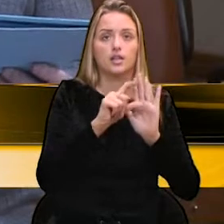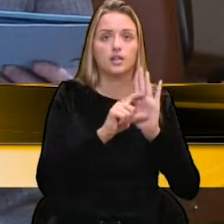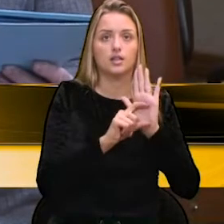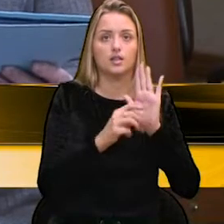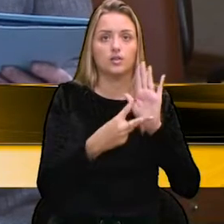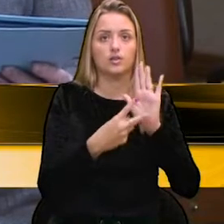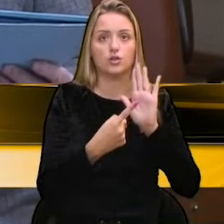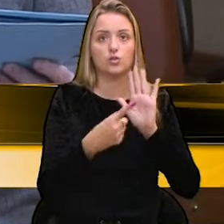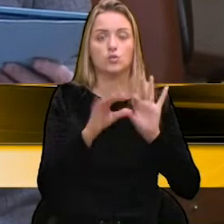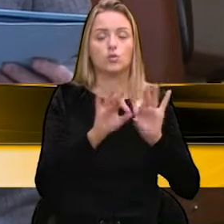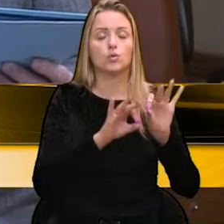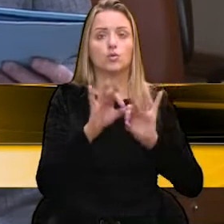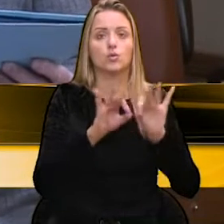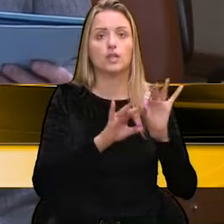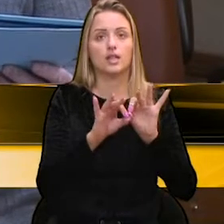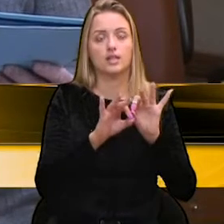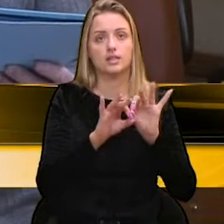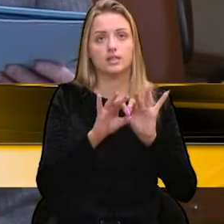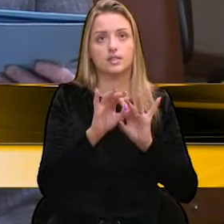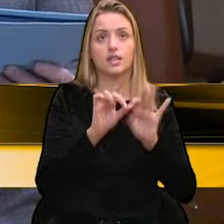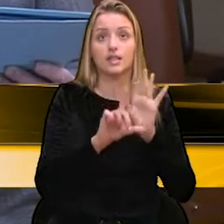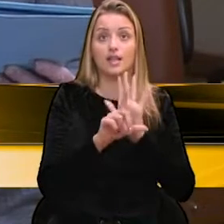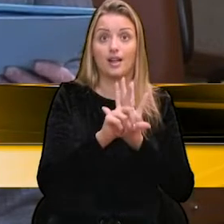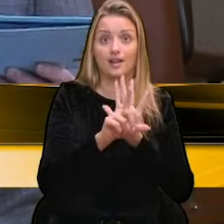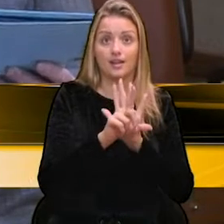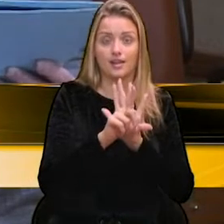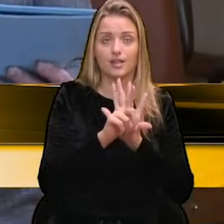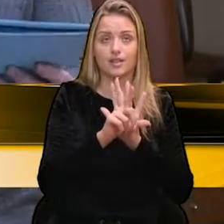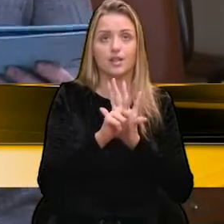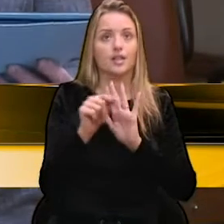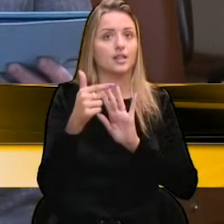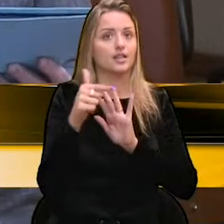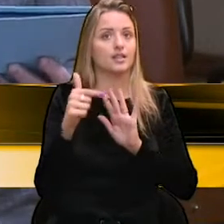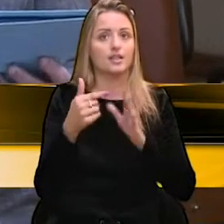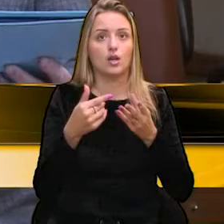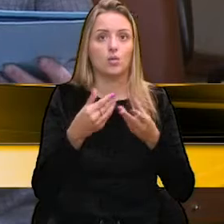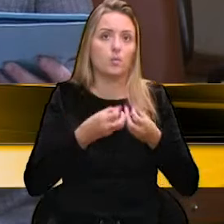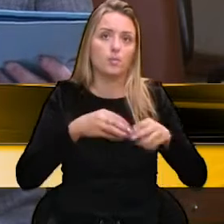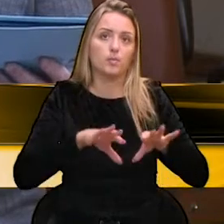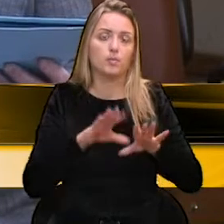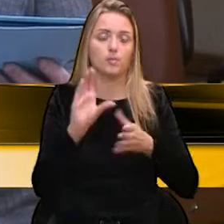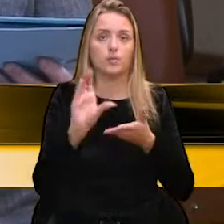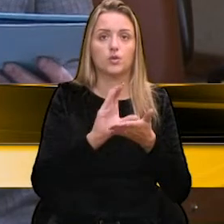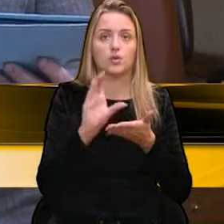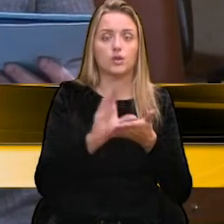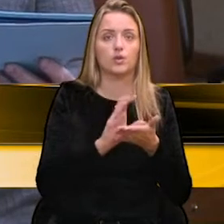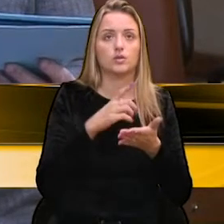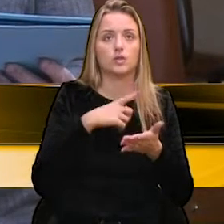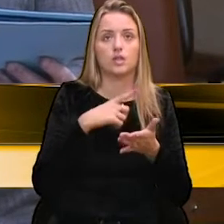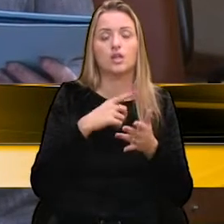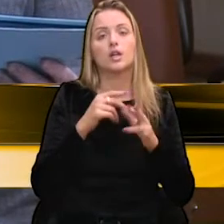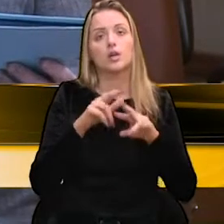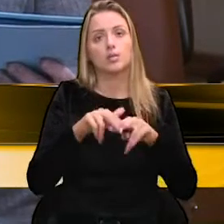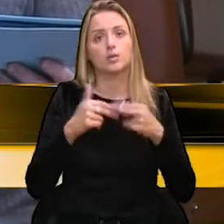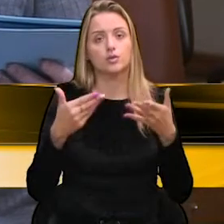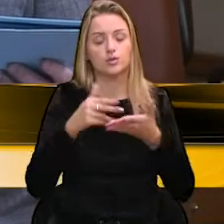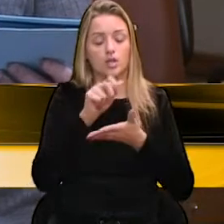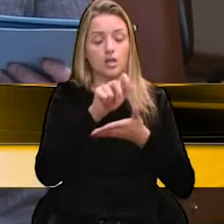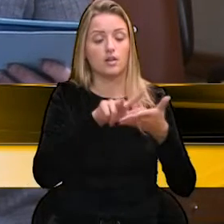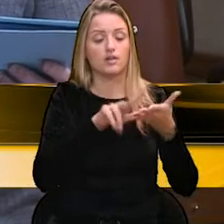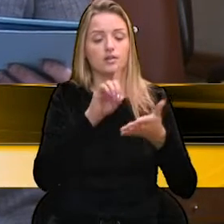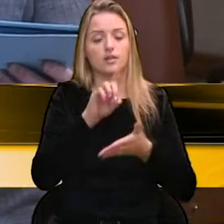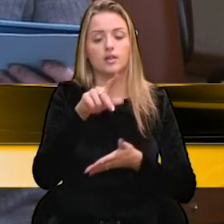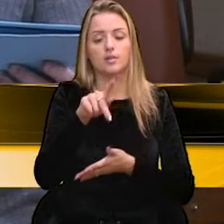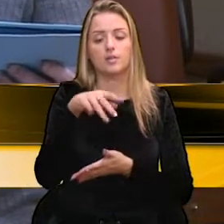serviços internos das repartições criadas por lei sem exceder as verbas destinadas. Dita matéria já foi objeto de análise da